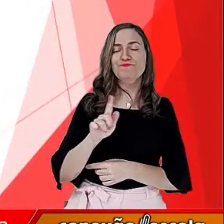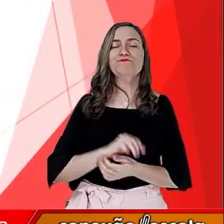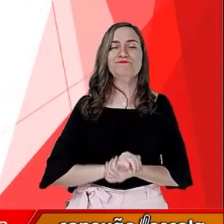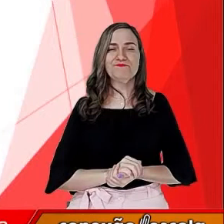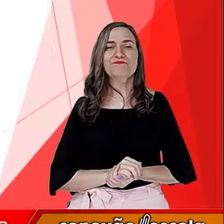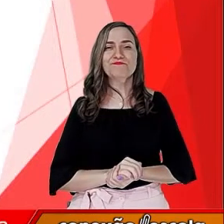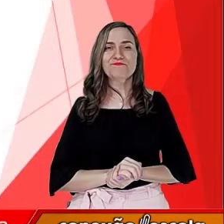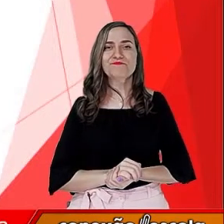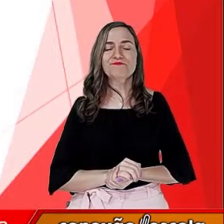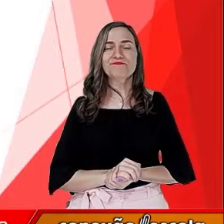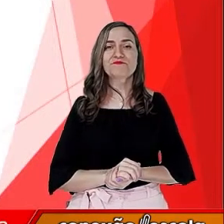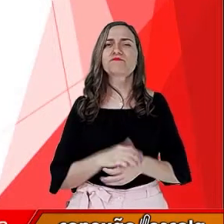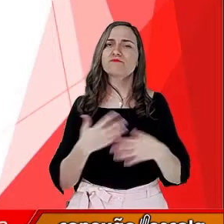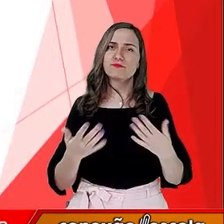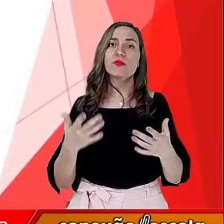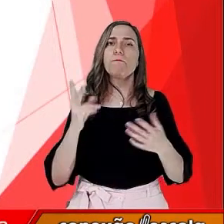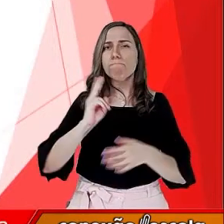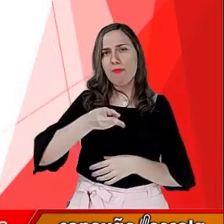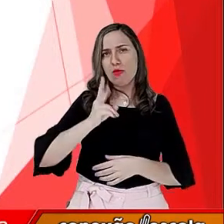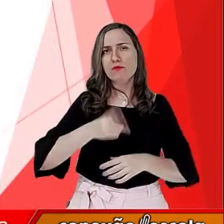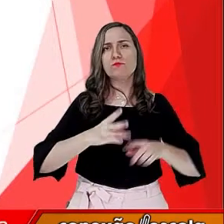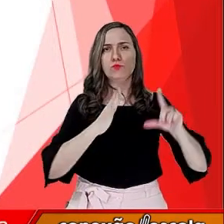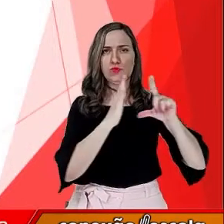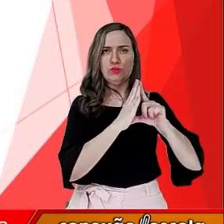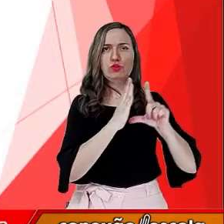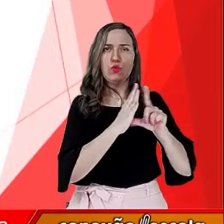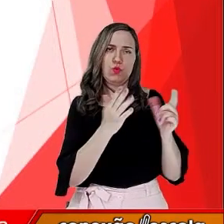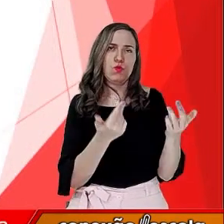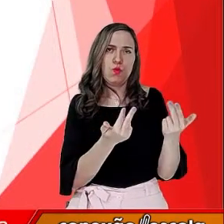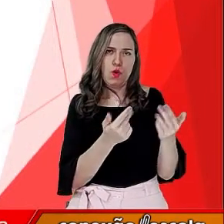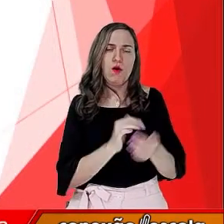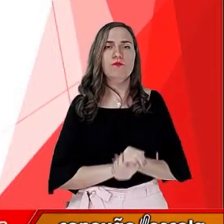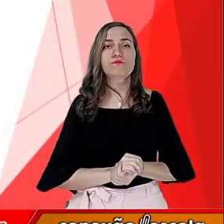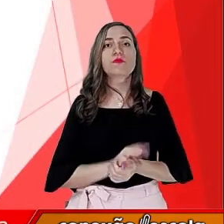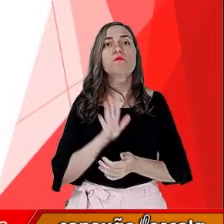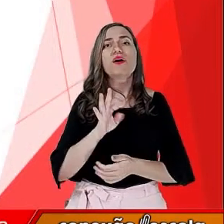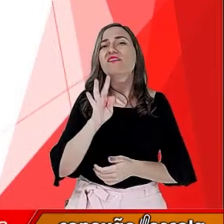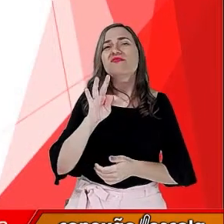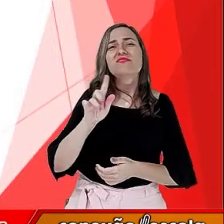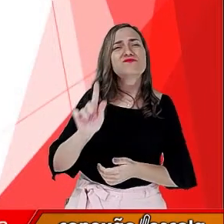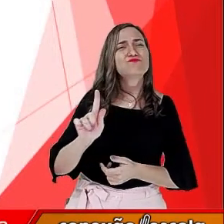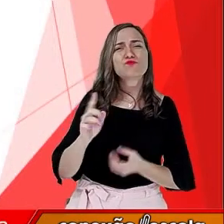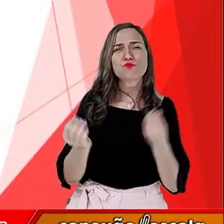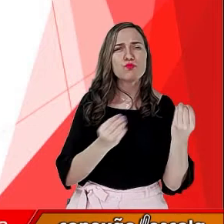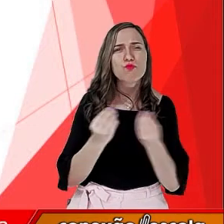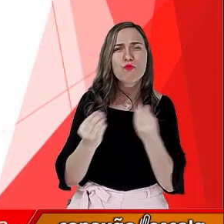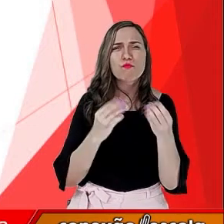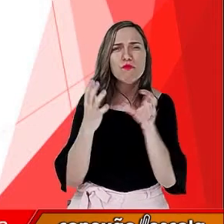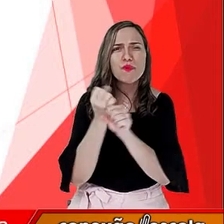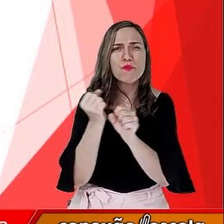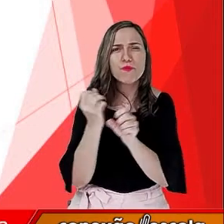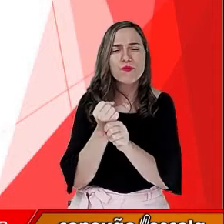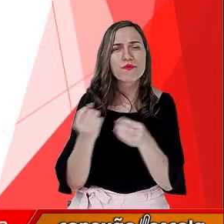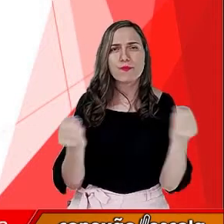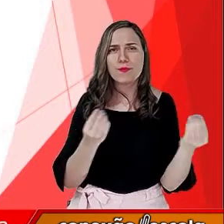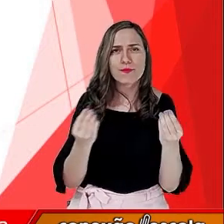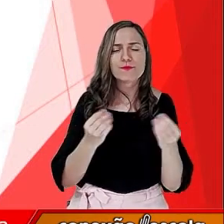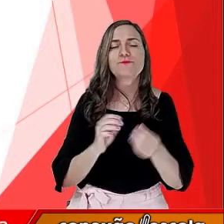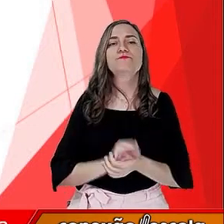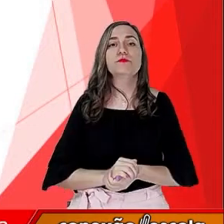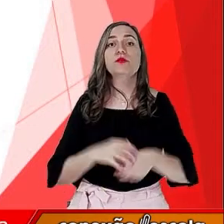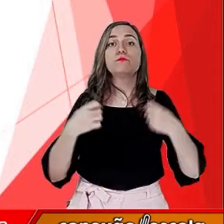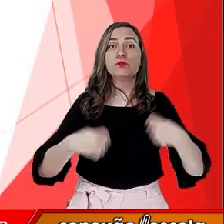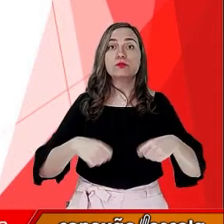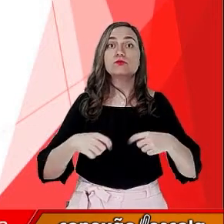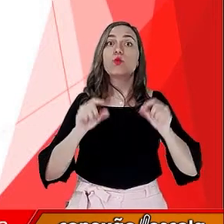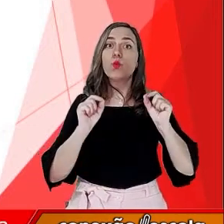nos casos anteriores, nós tomamos o mesmo triângulo e o conceito da tangente, da razão tangente, é pegar o cateto